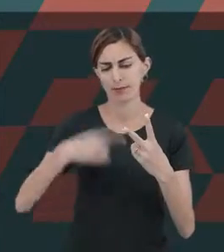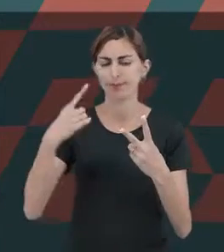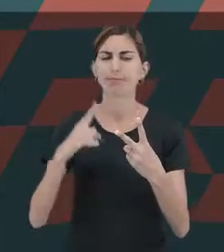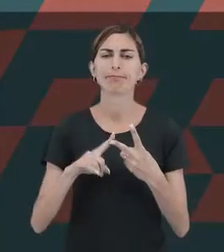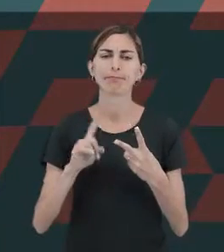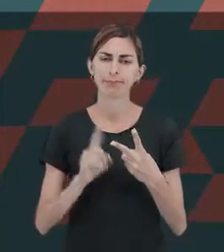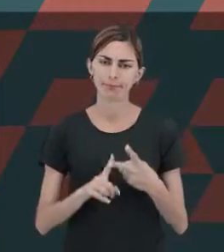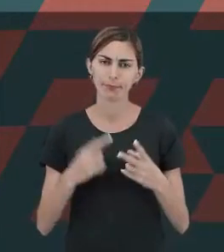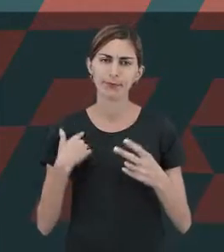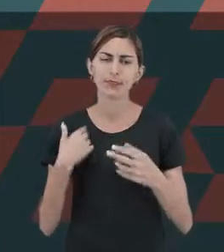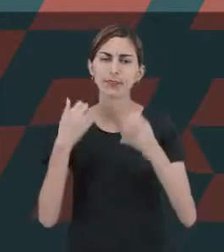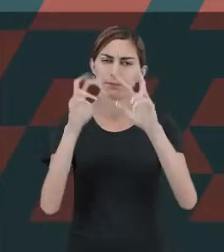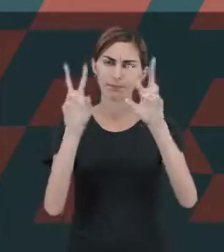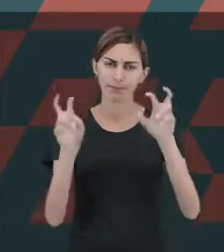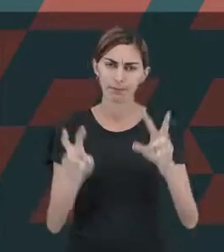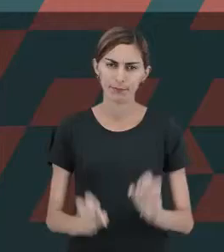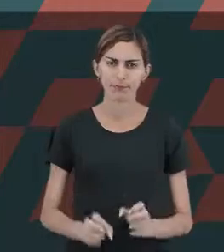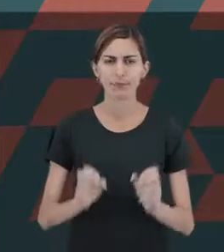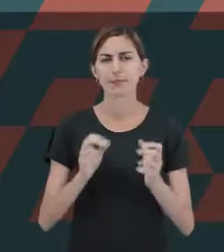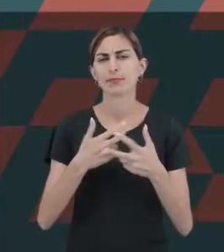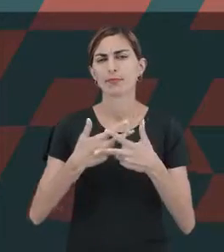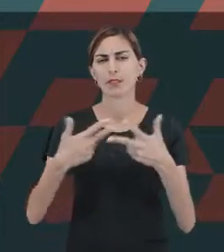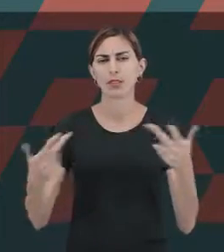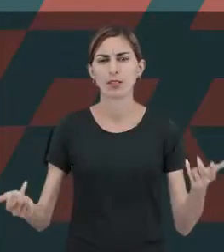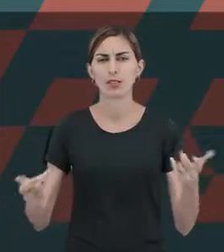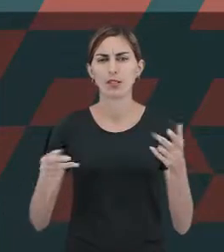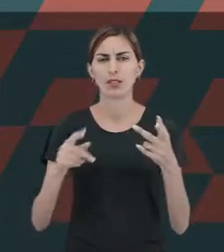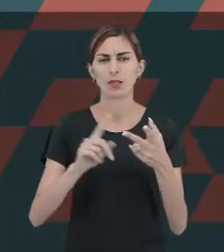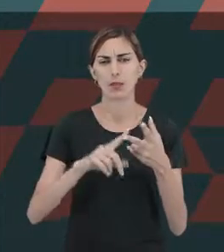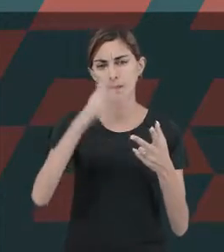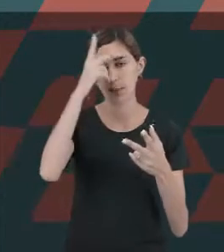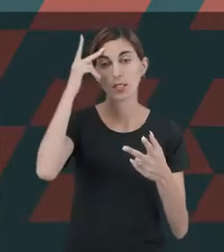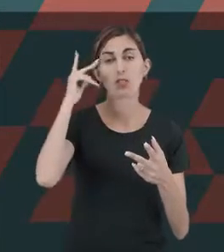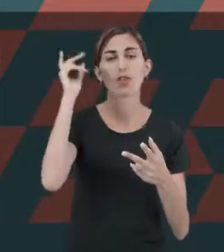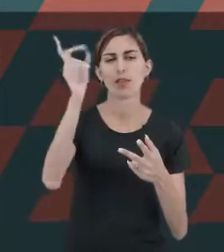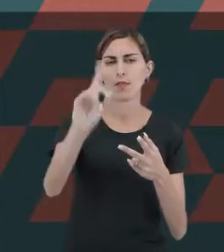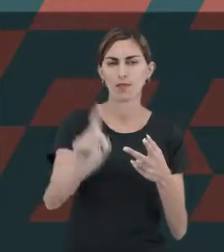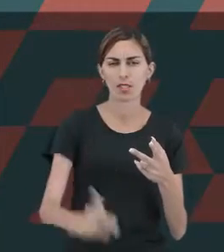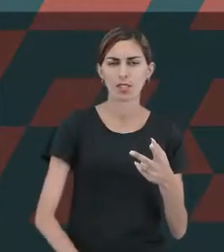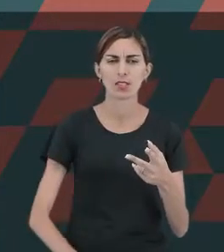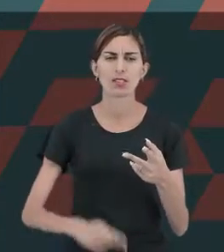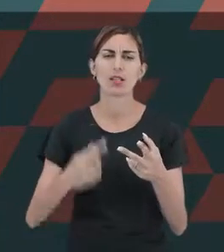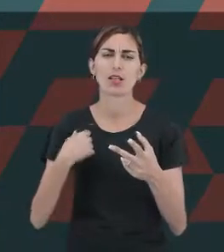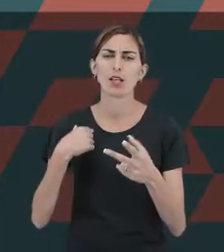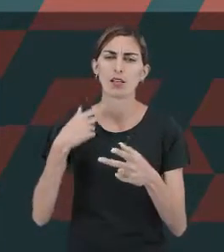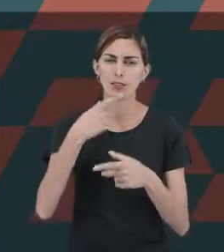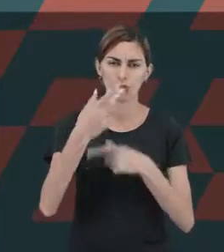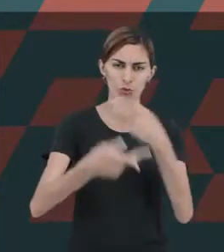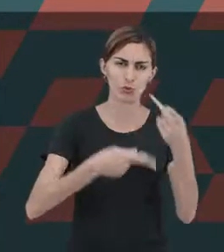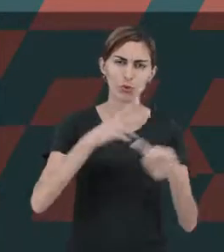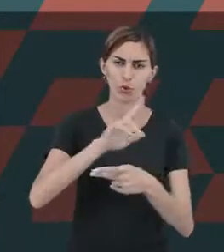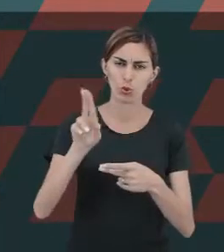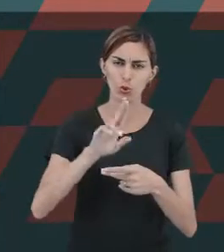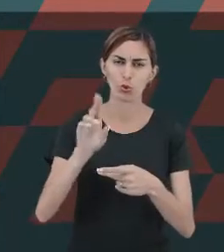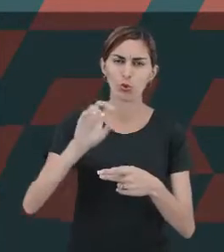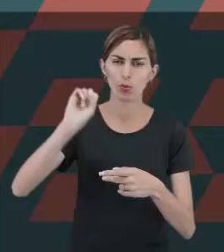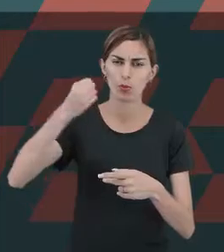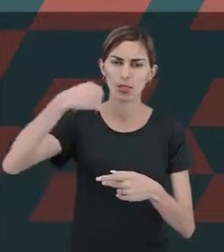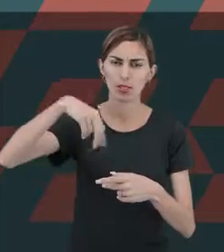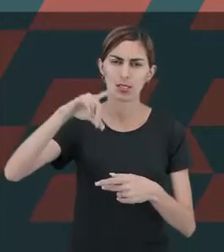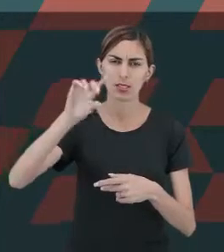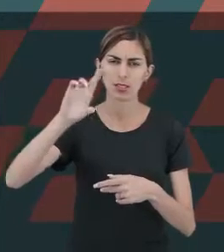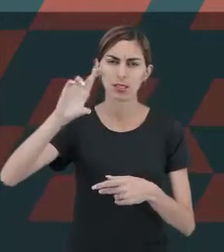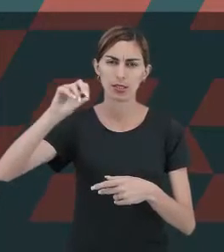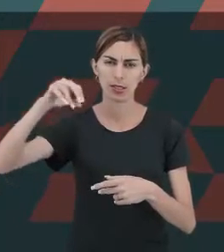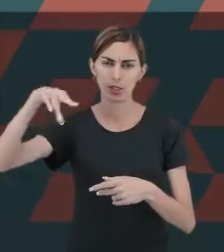após, nós entramos em algumas discussões que envolviam a pessoa com deficiência no que nós chamamos de síndrome congênita